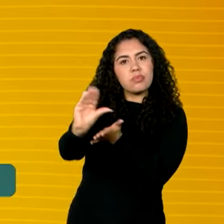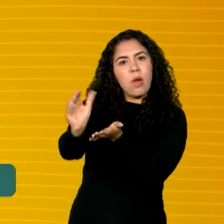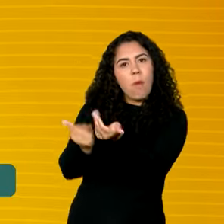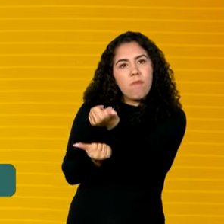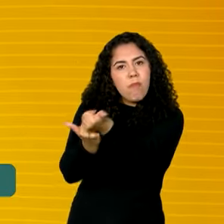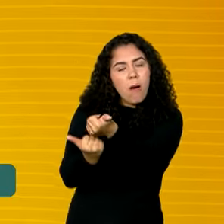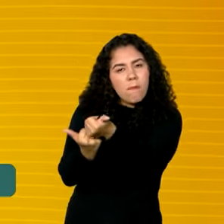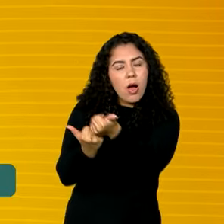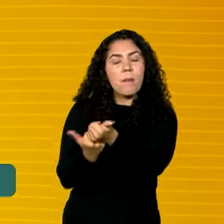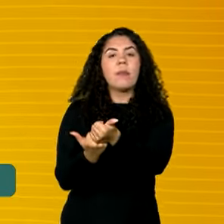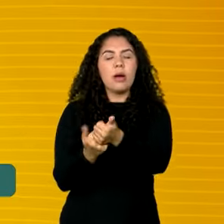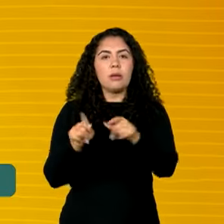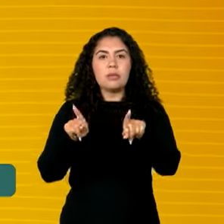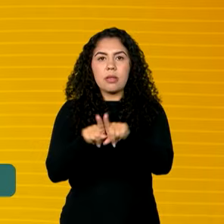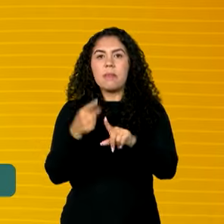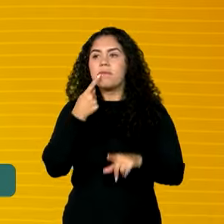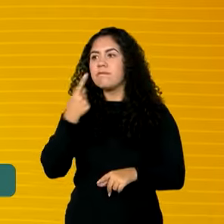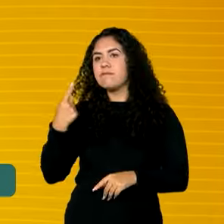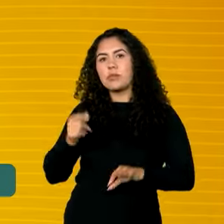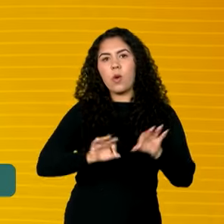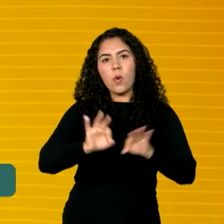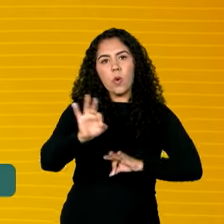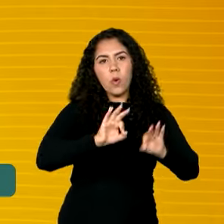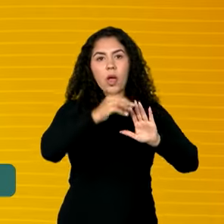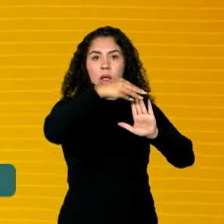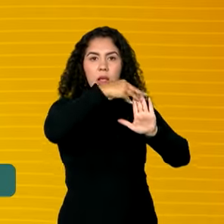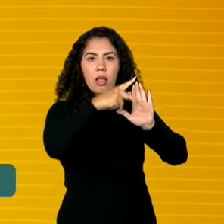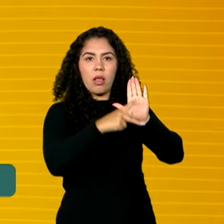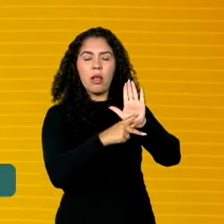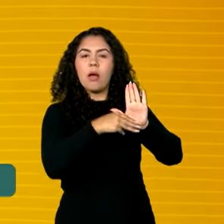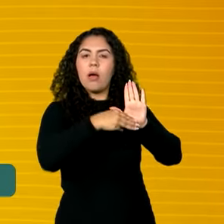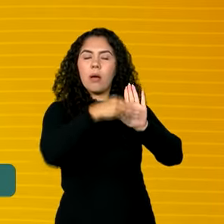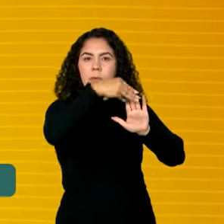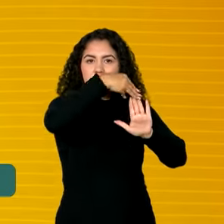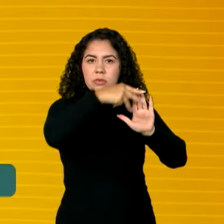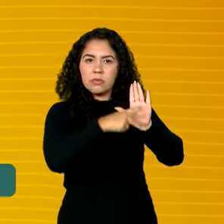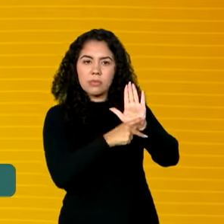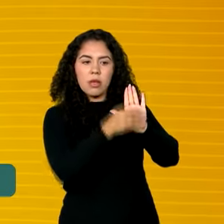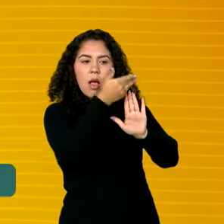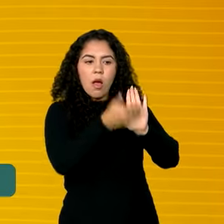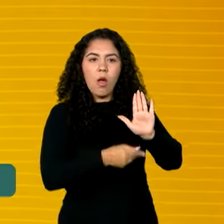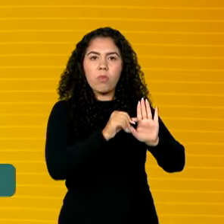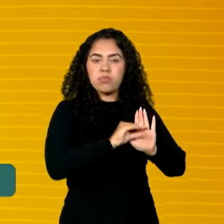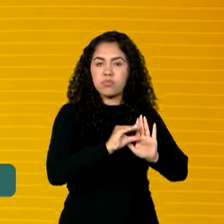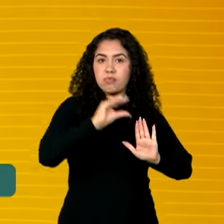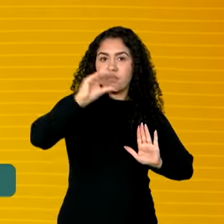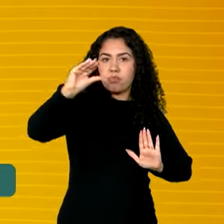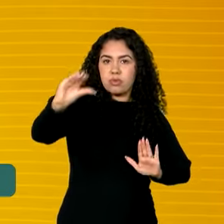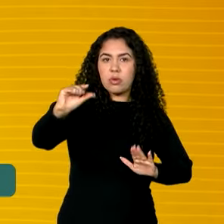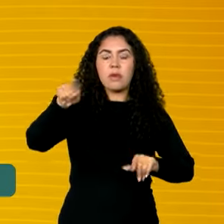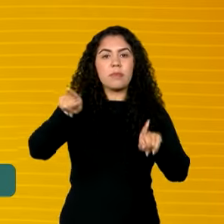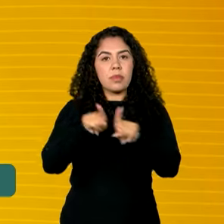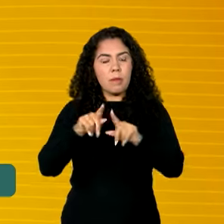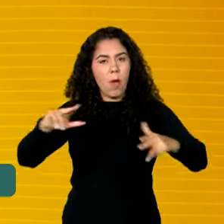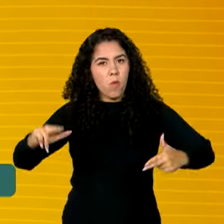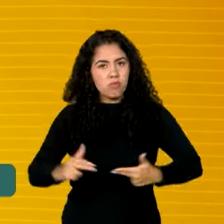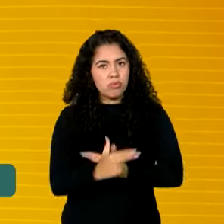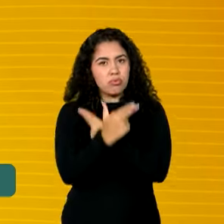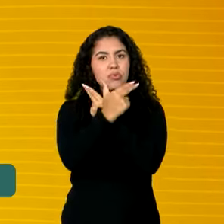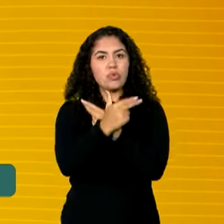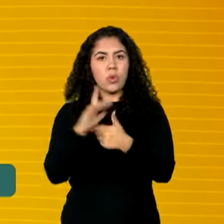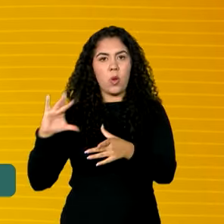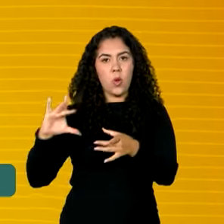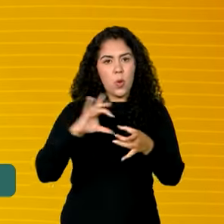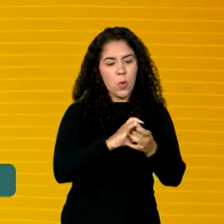O governo editou medida provisória que abriu crédito de 80 milhões de reais para o Comando da Aeronáutica, via Ministério da